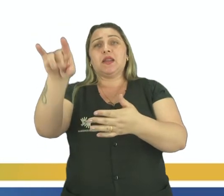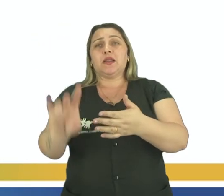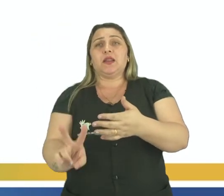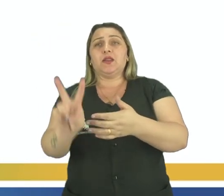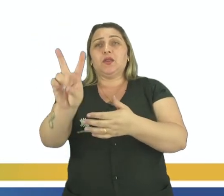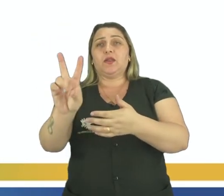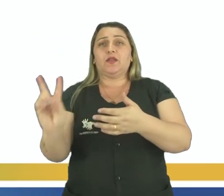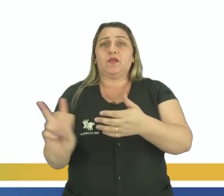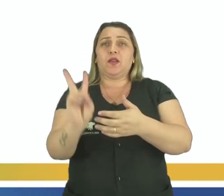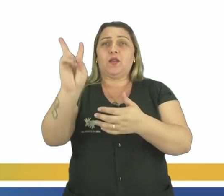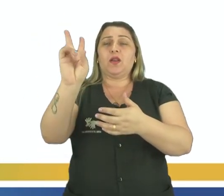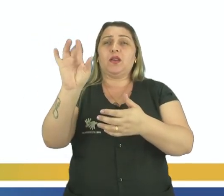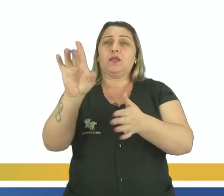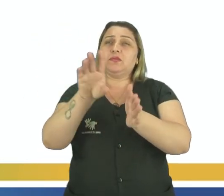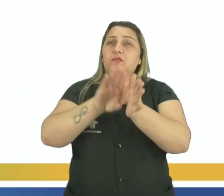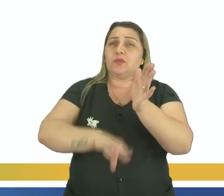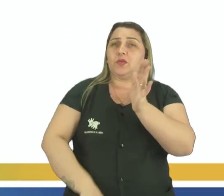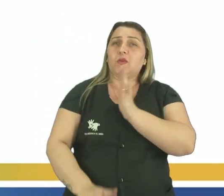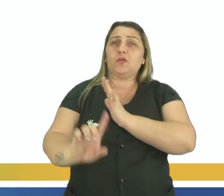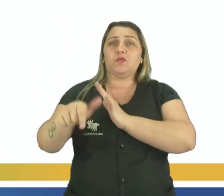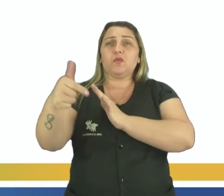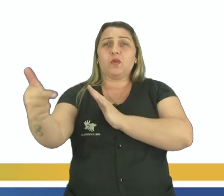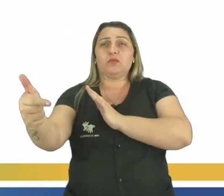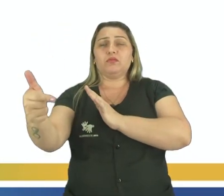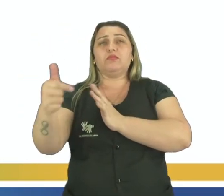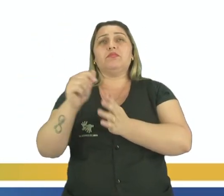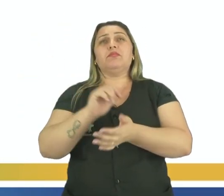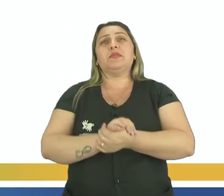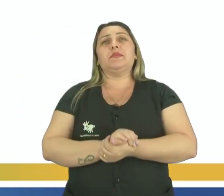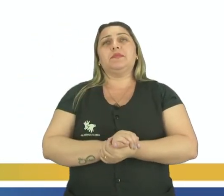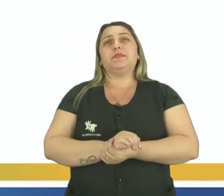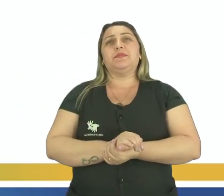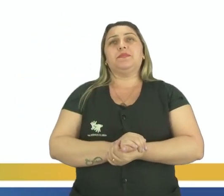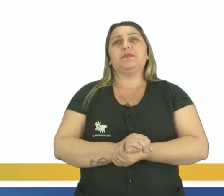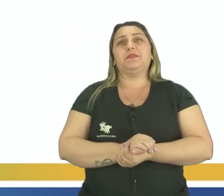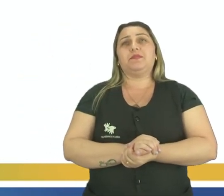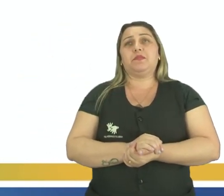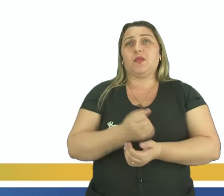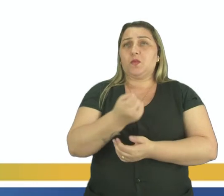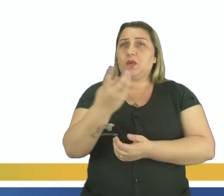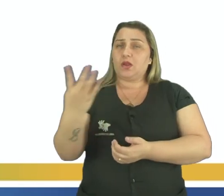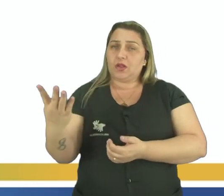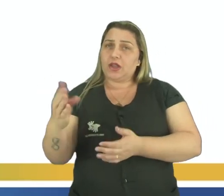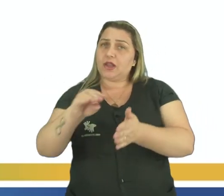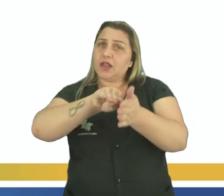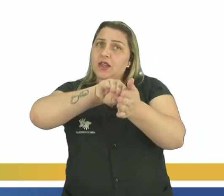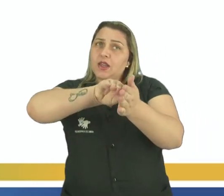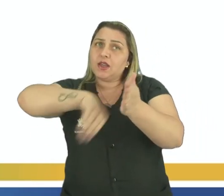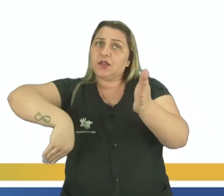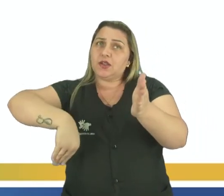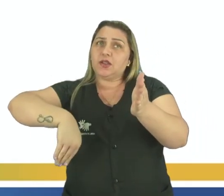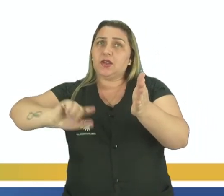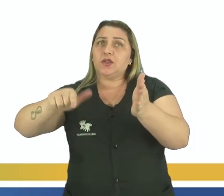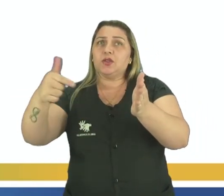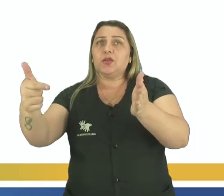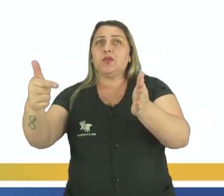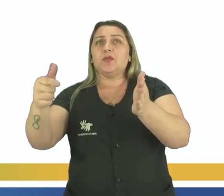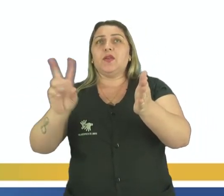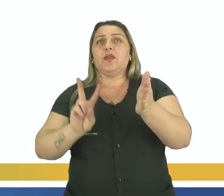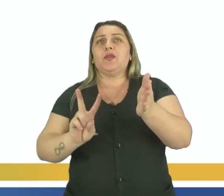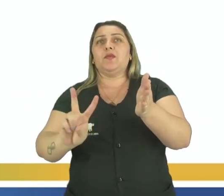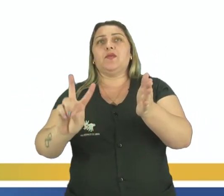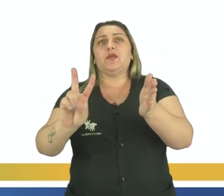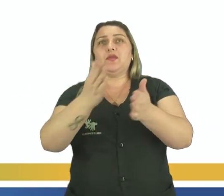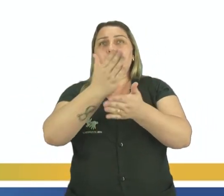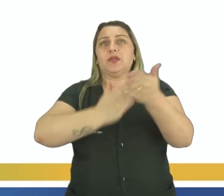2 valores, é subtraído um outro. Ou seja, uma quantidade é retirada de outra e o